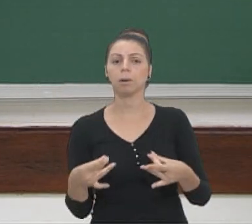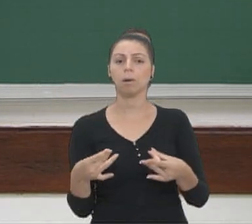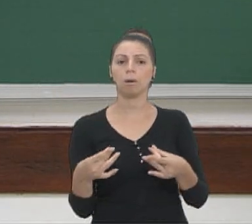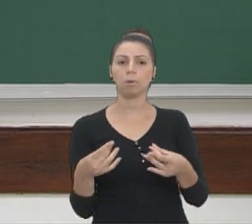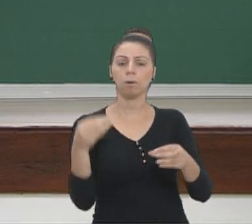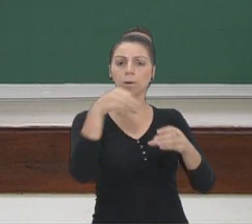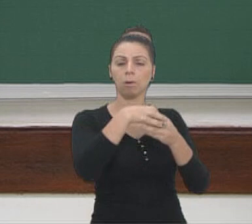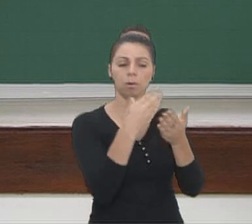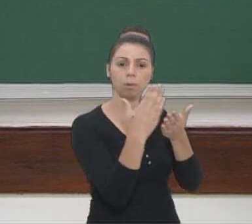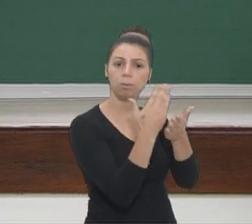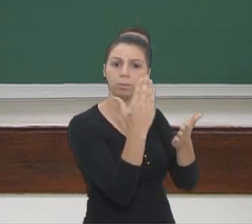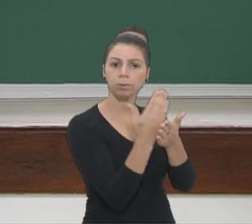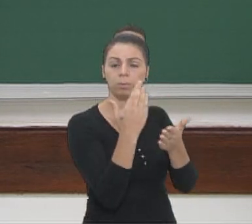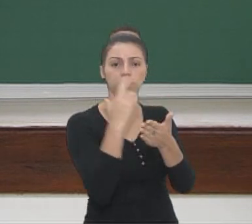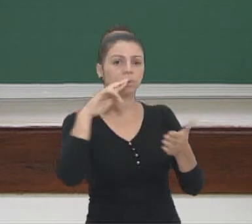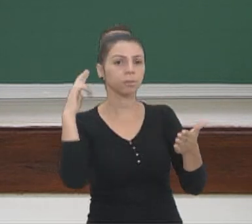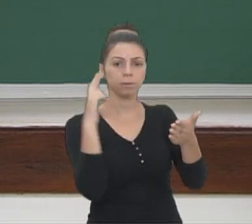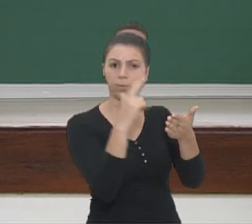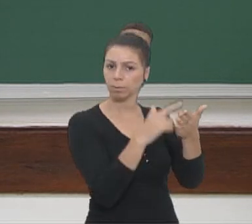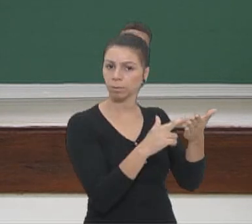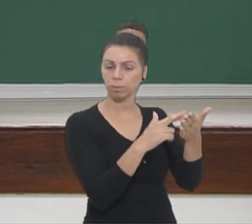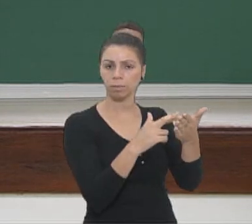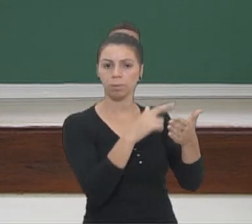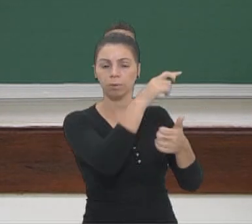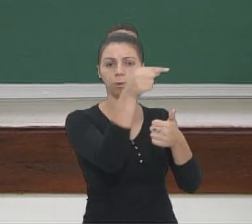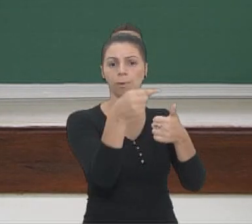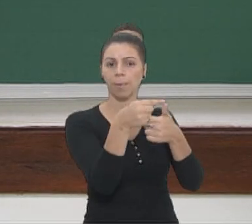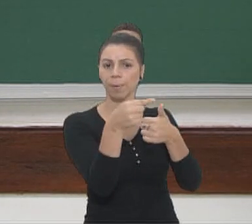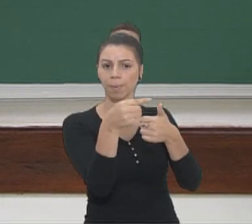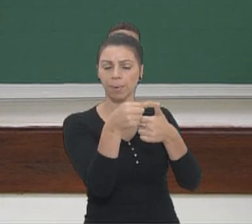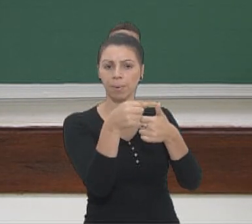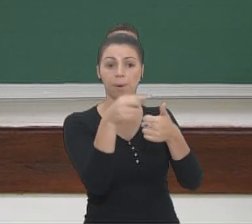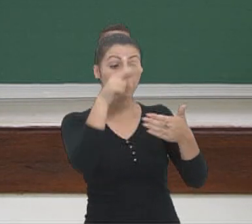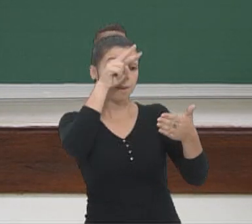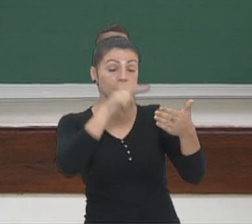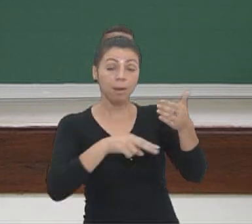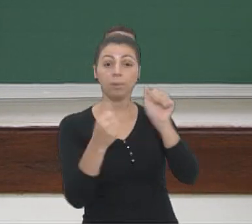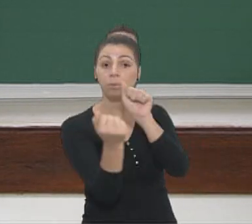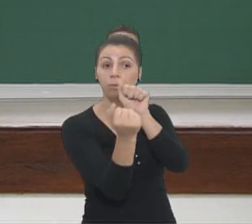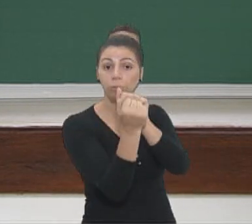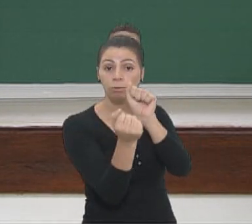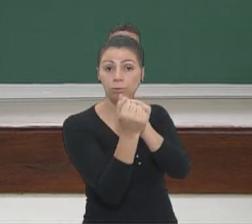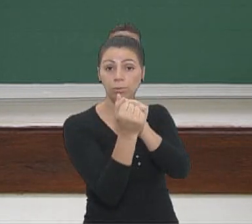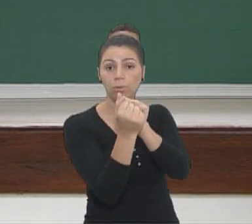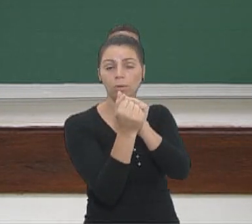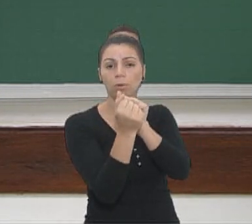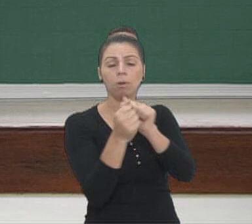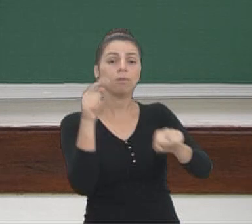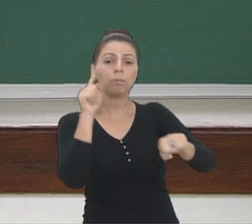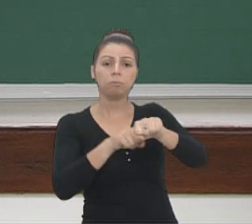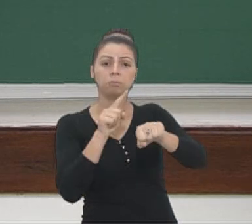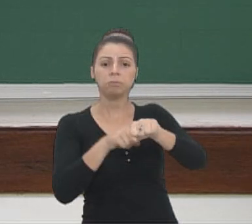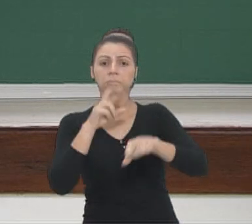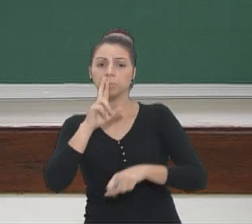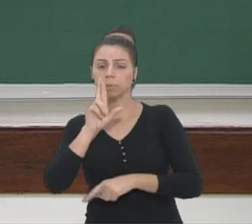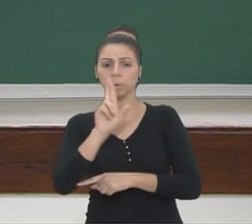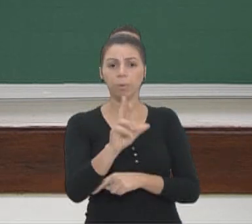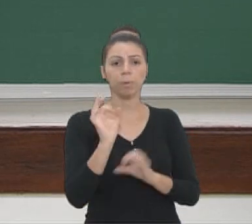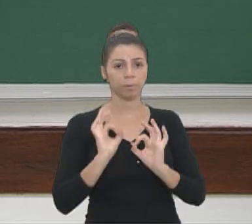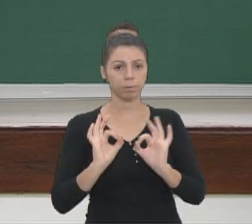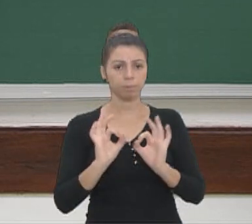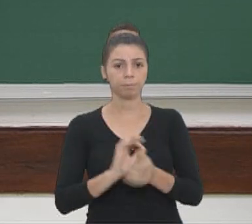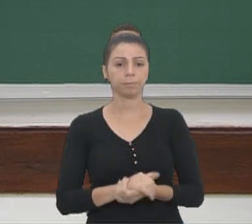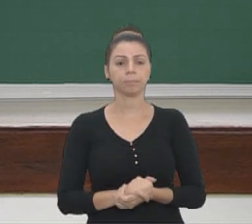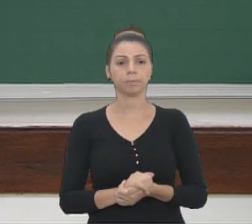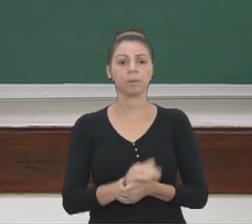caderno, responda no caderno, coloque aí você vai ler comigo e você vai ter um tempo para responder, tá certo?